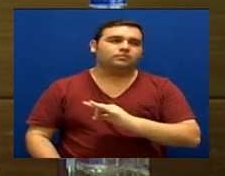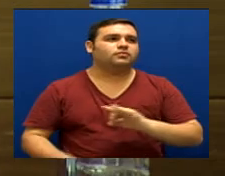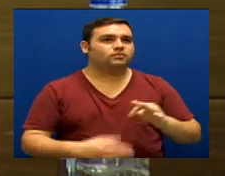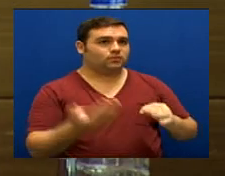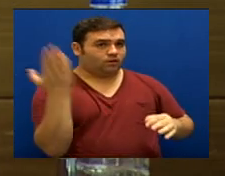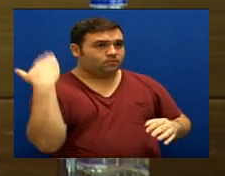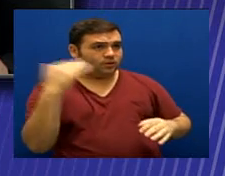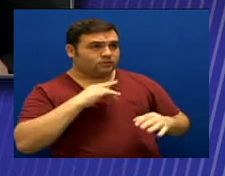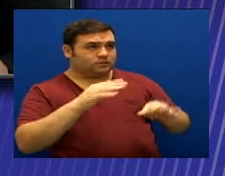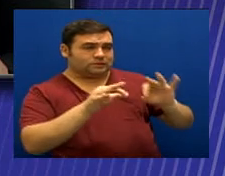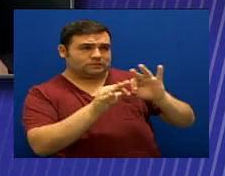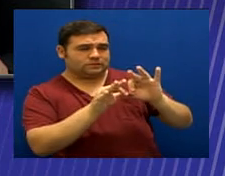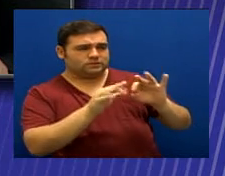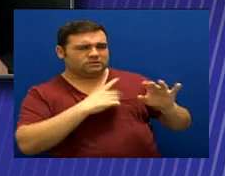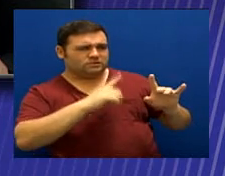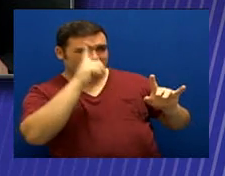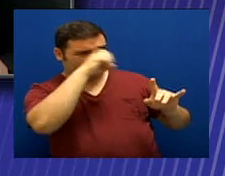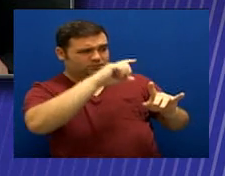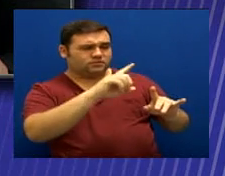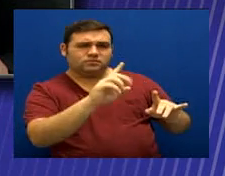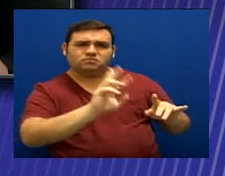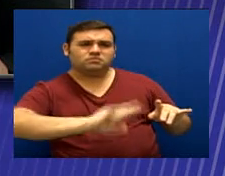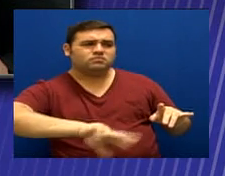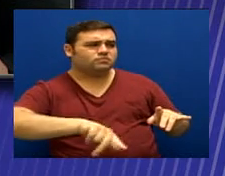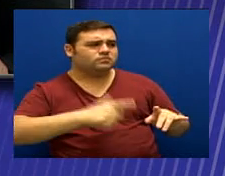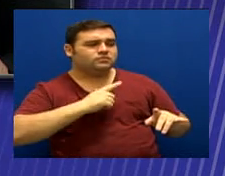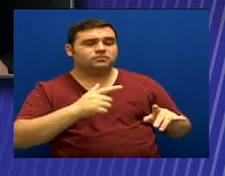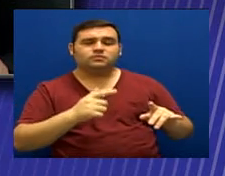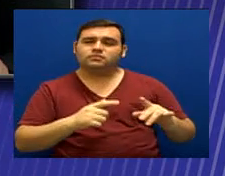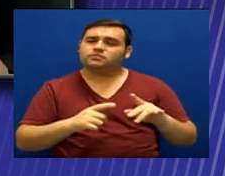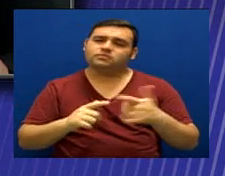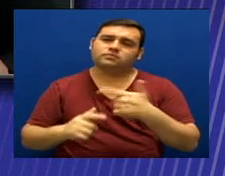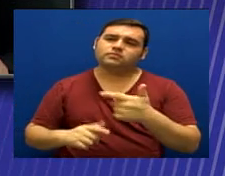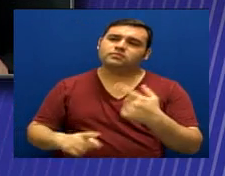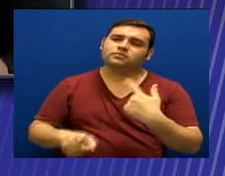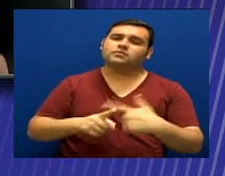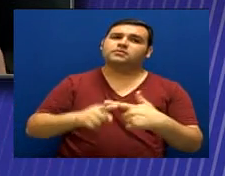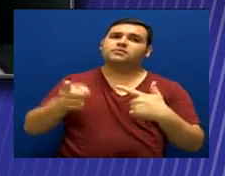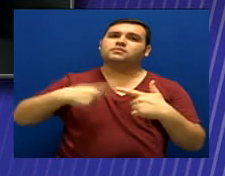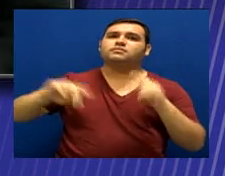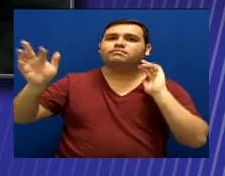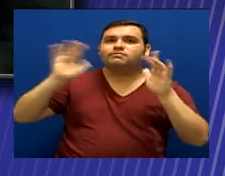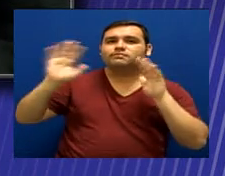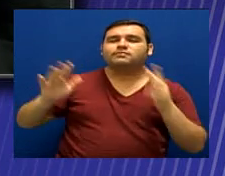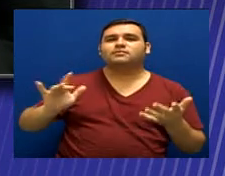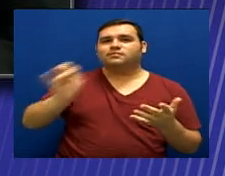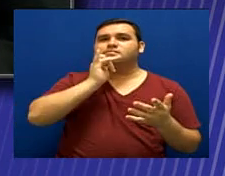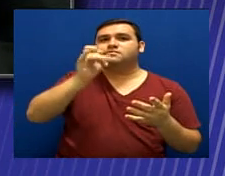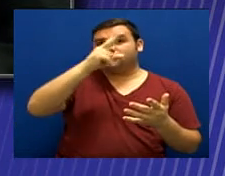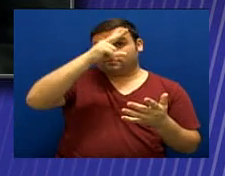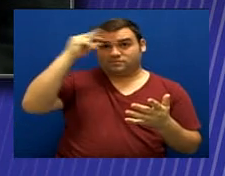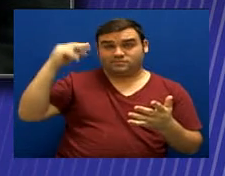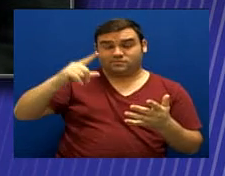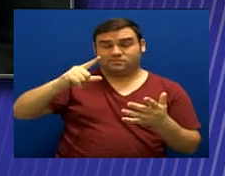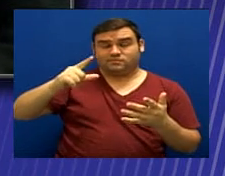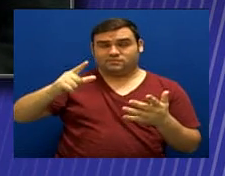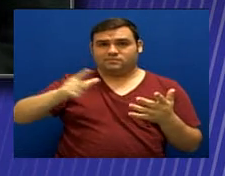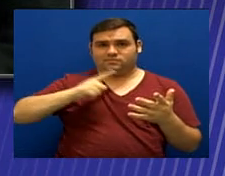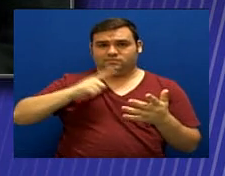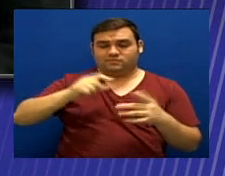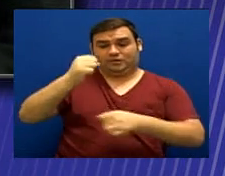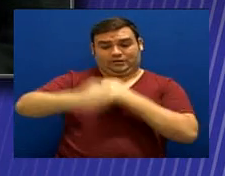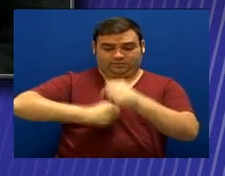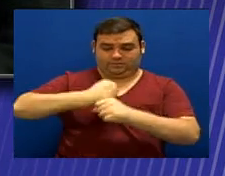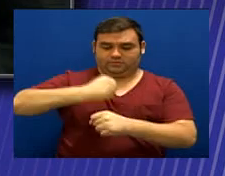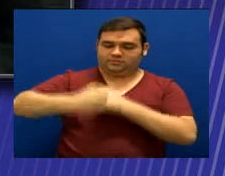estávamos distantes não muito porque se a gente considerar que a prefeitura automaticamente de